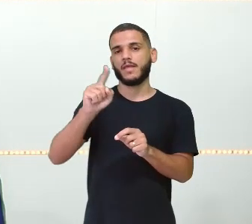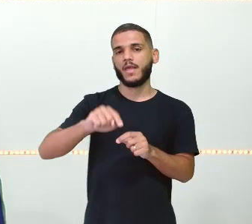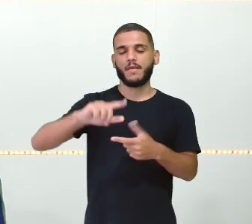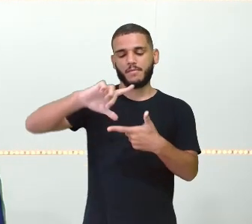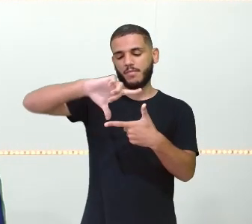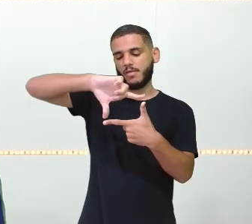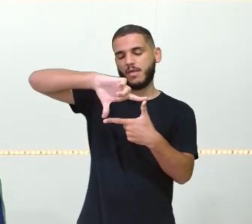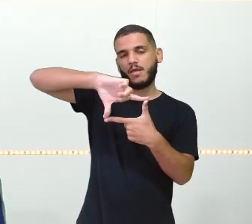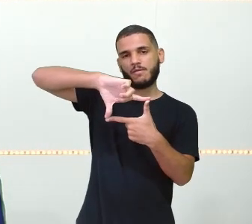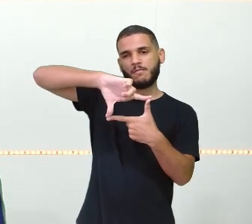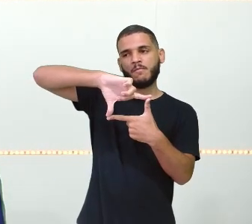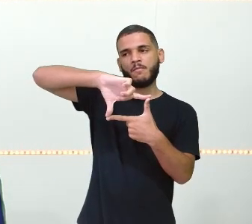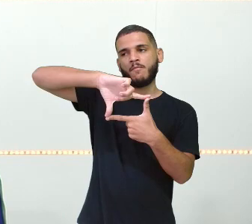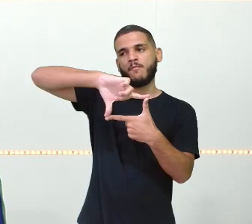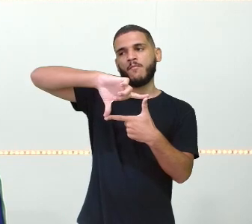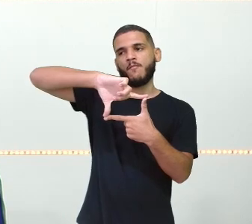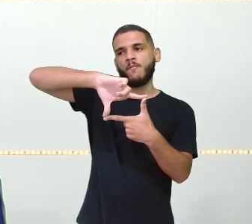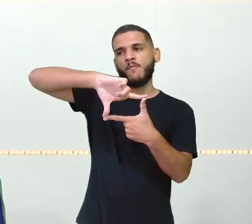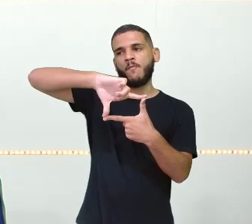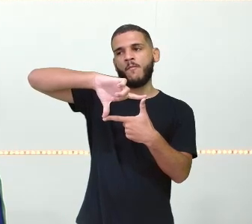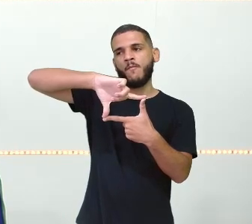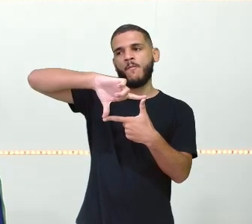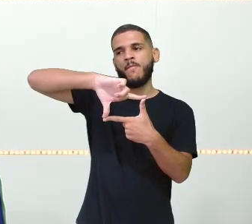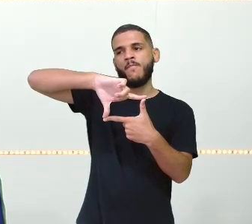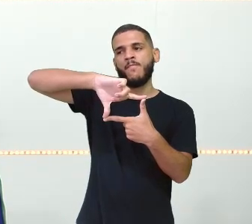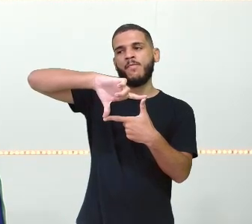retangular. Olha aqui, ó, deixa eu abrir.